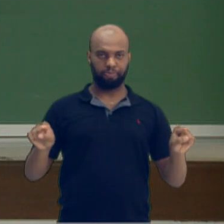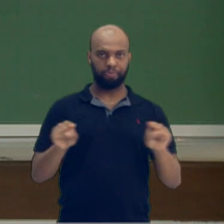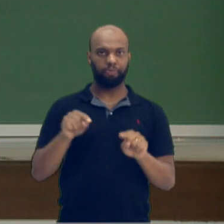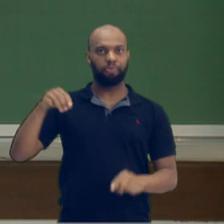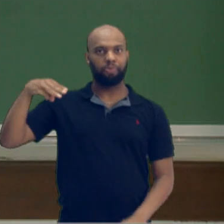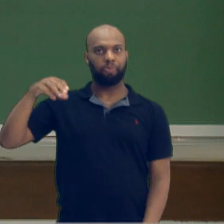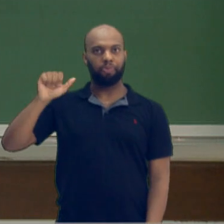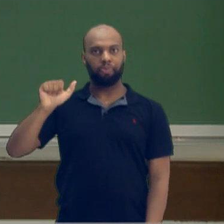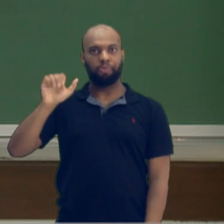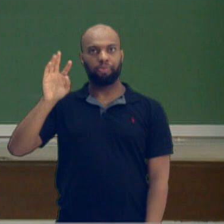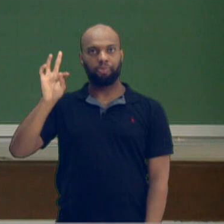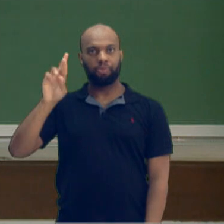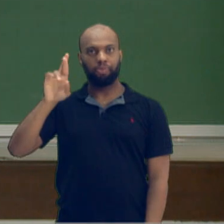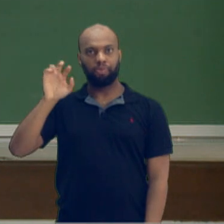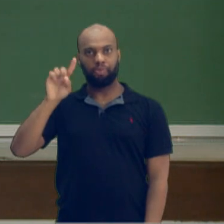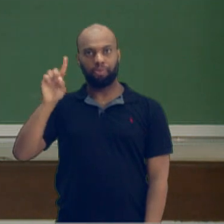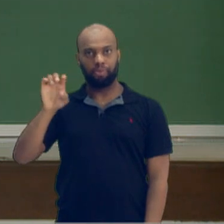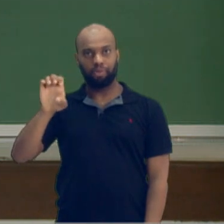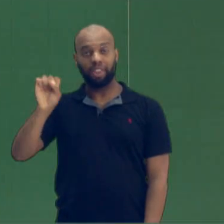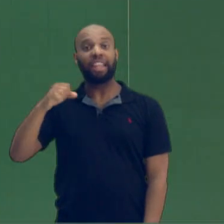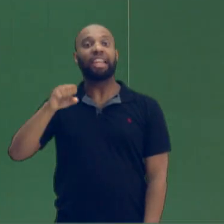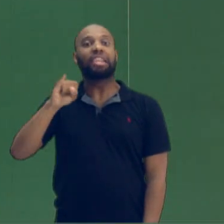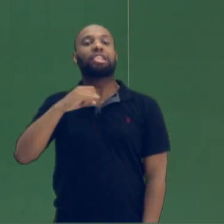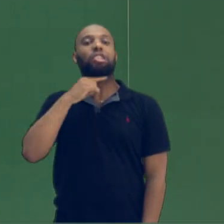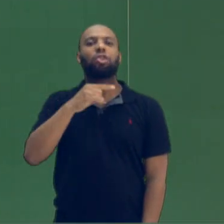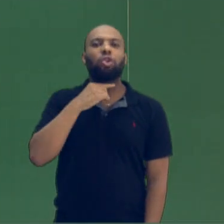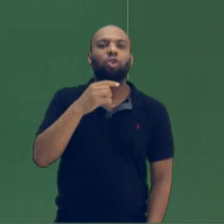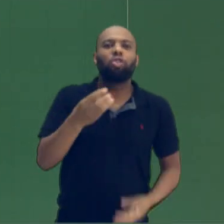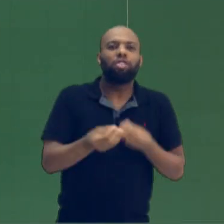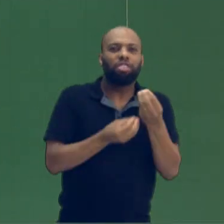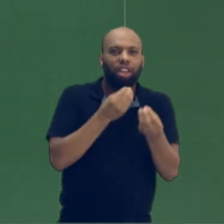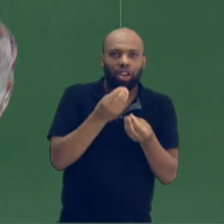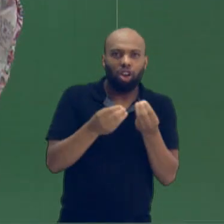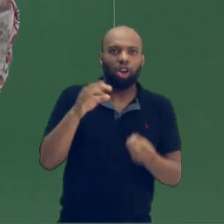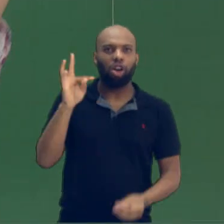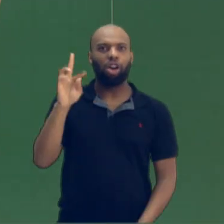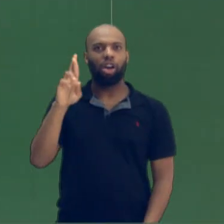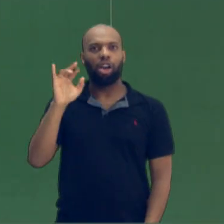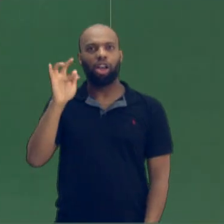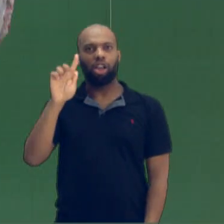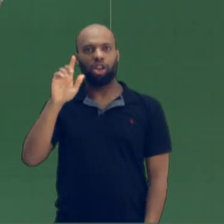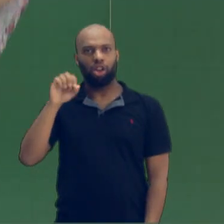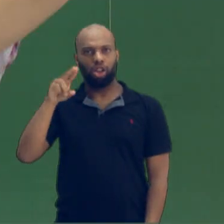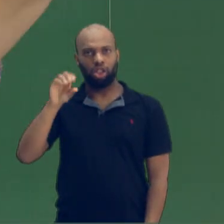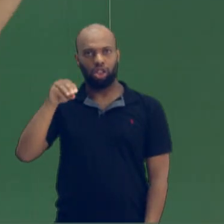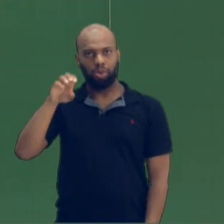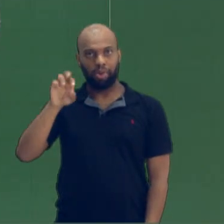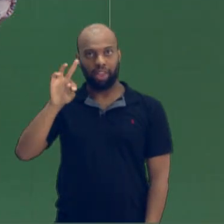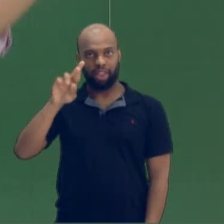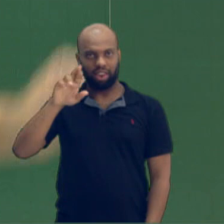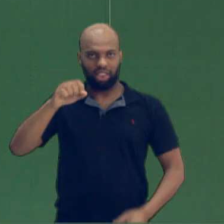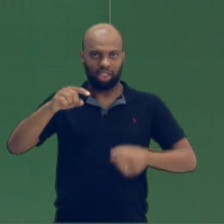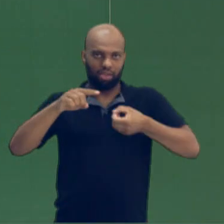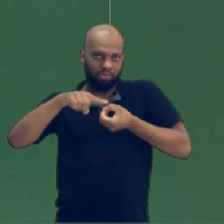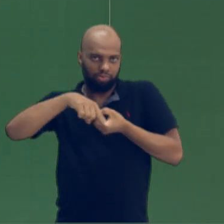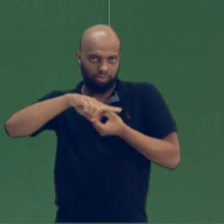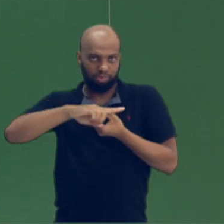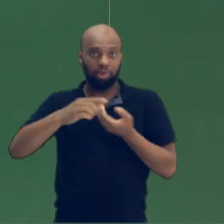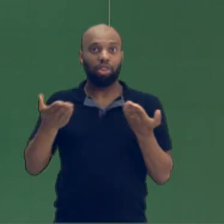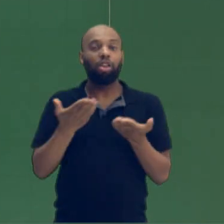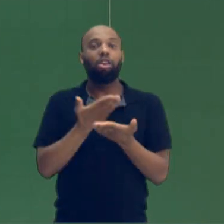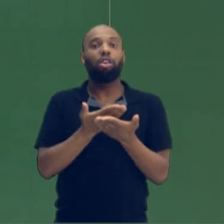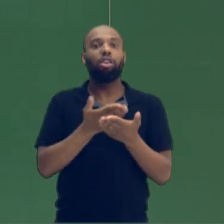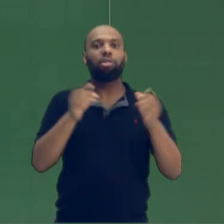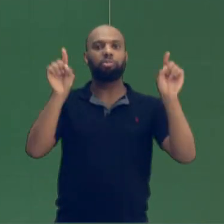em trigonometria, no futuro a gente vai voltar com alguns exercícios de trigonometria, mas agora a gente vai dar uma ênfase maior dentro do estudo